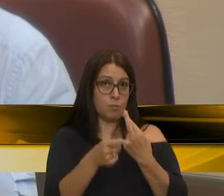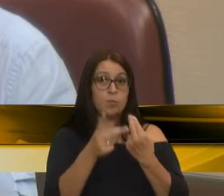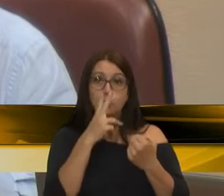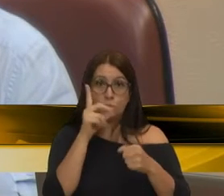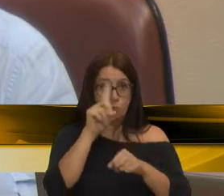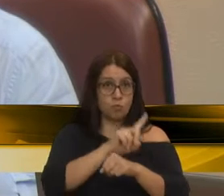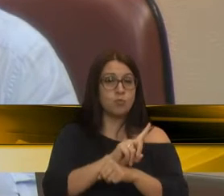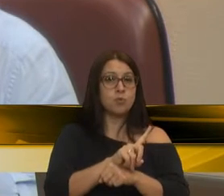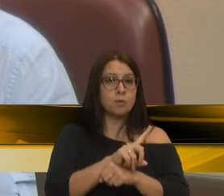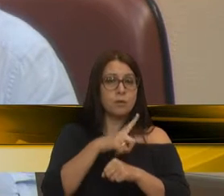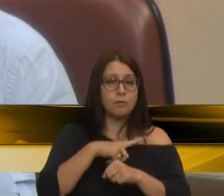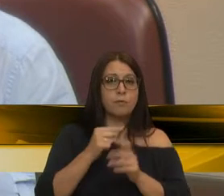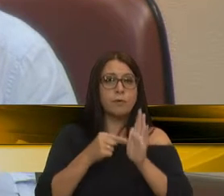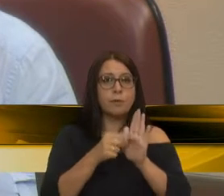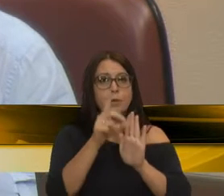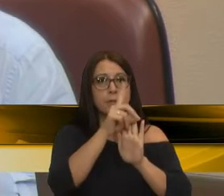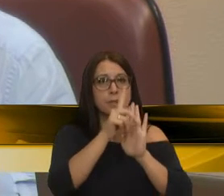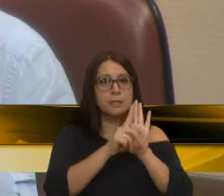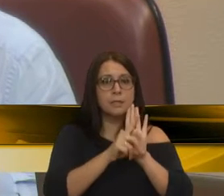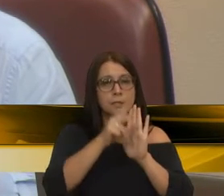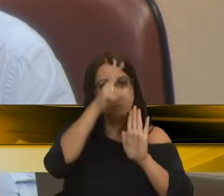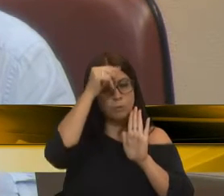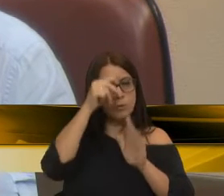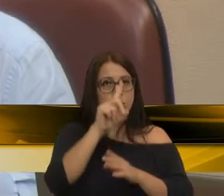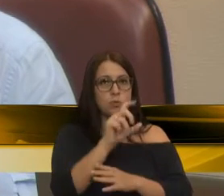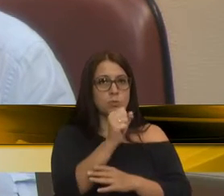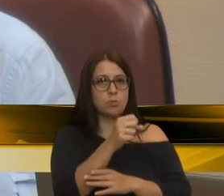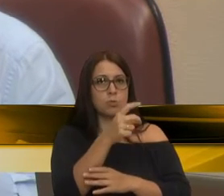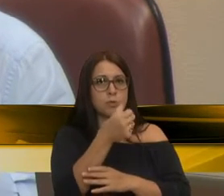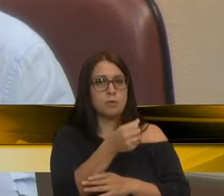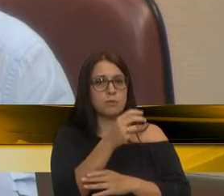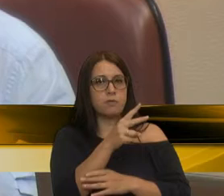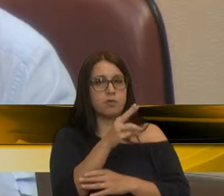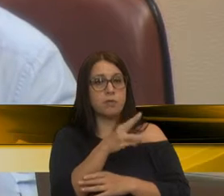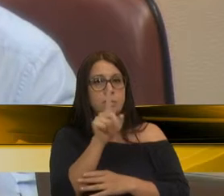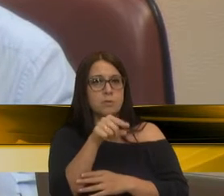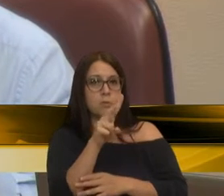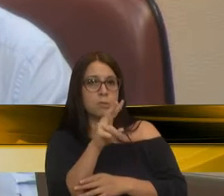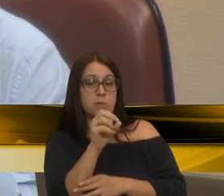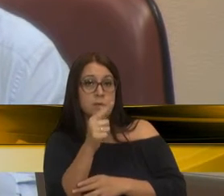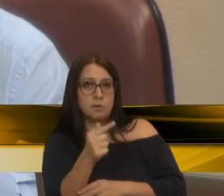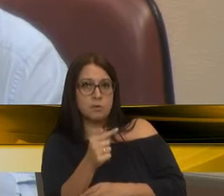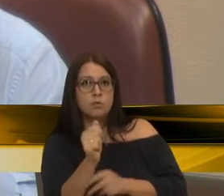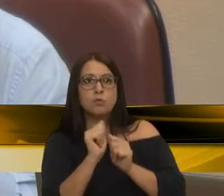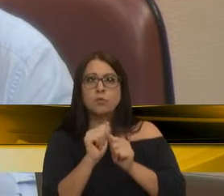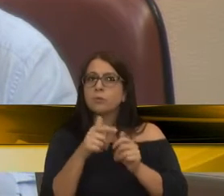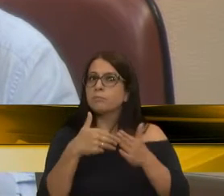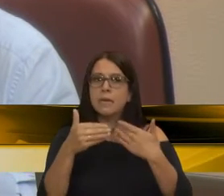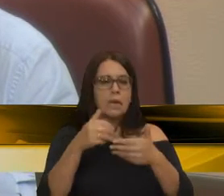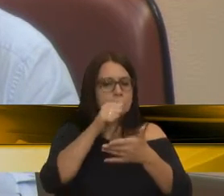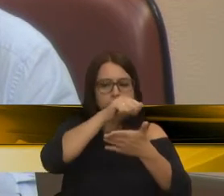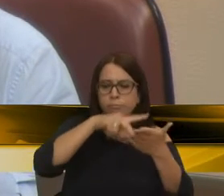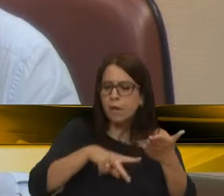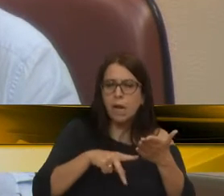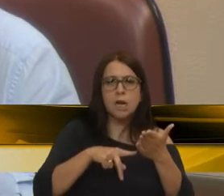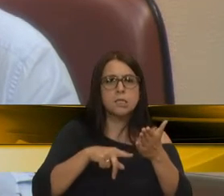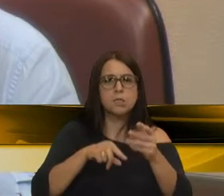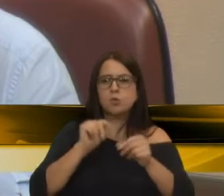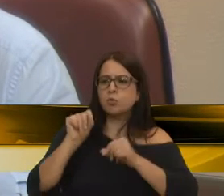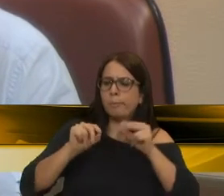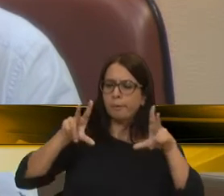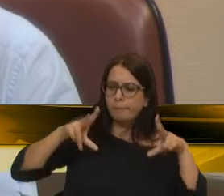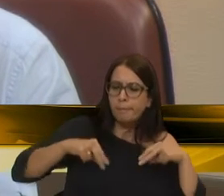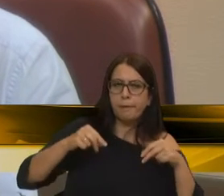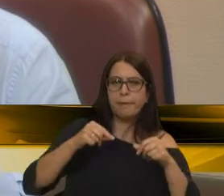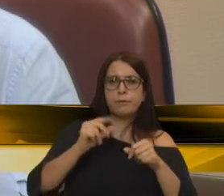data foi editado o decreto municipal 18.600 23/2007 sem qualquer análise de mérito da decisão